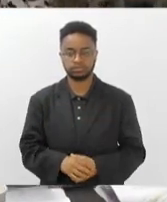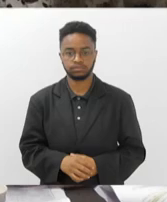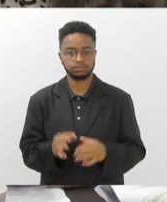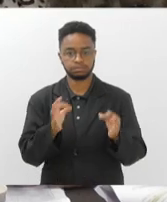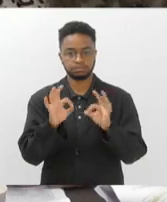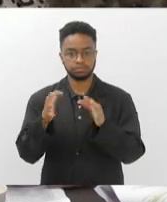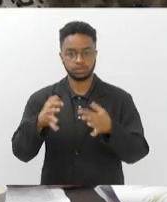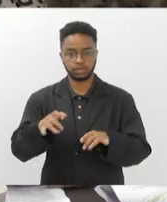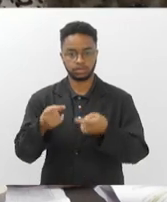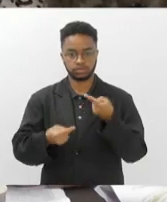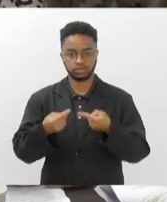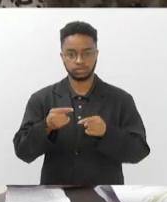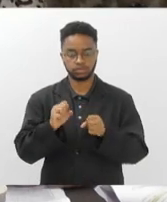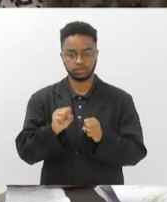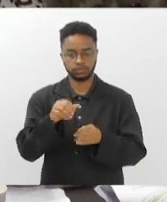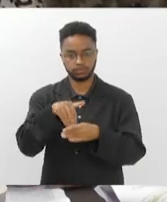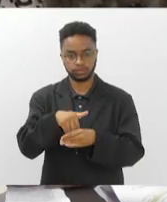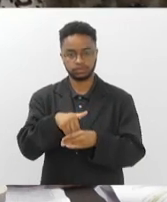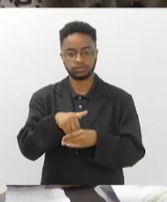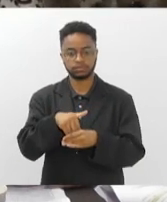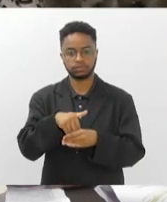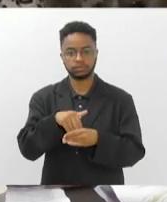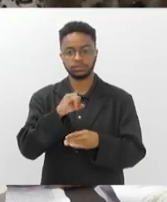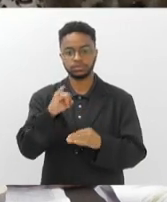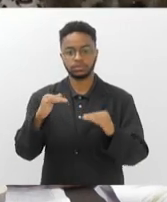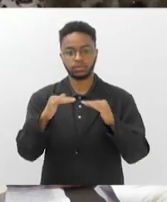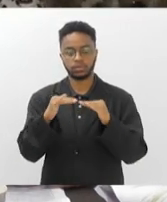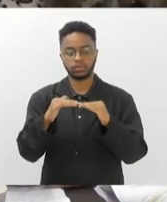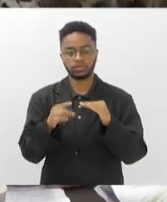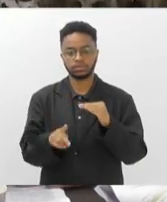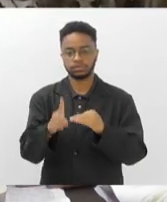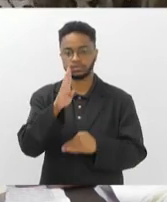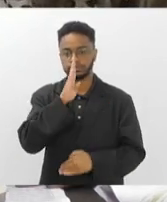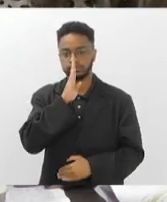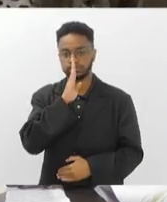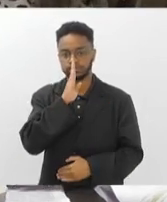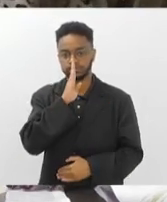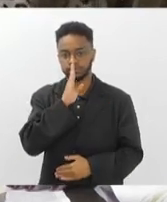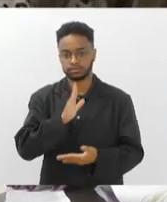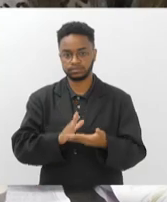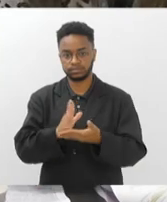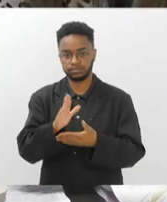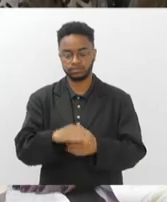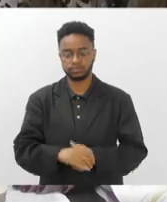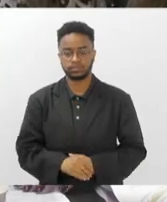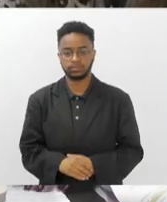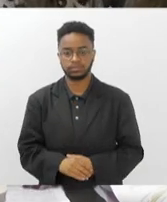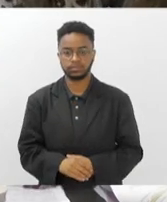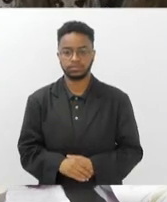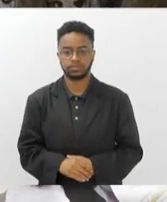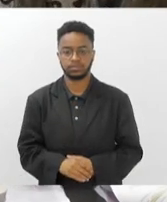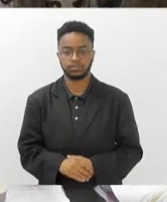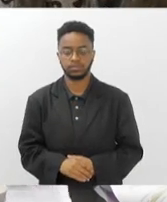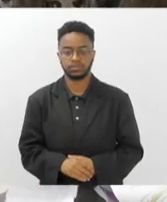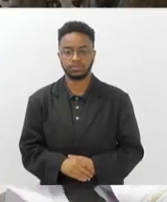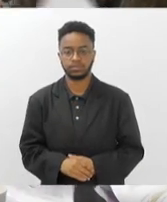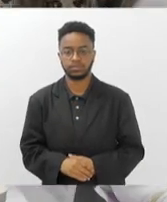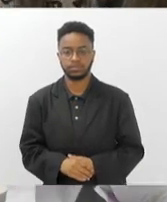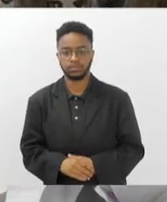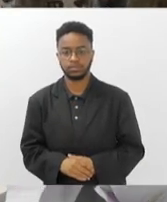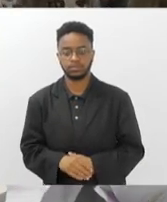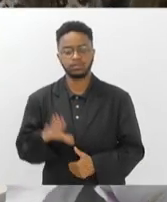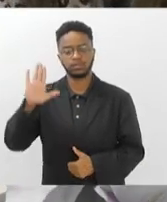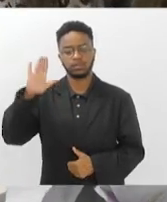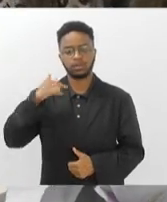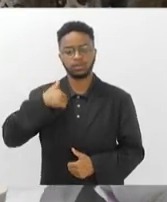Não havendo quem queira discutir, em votação. Os senhores que aprovam, permaneçam como estão. Aprovado. Presidente, pela